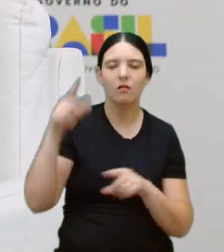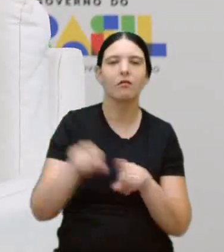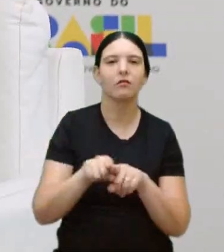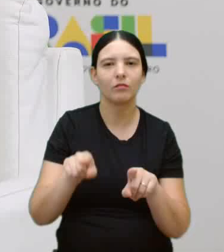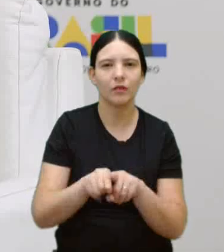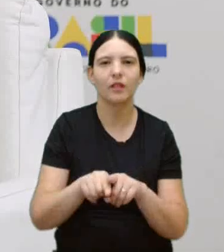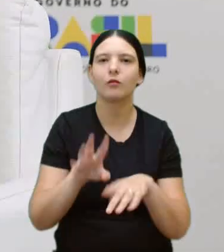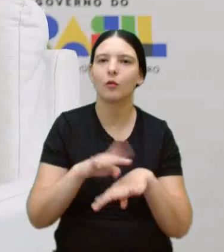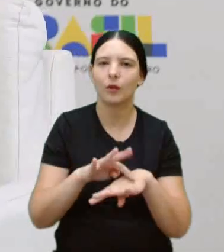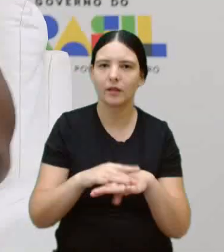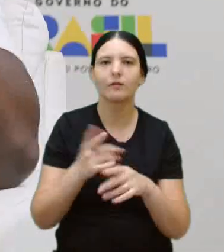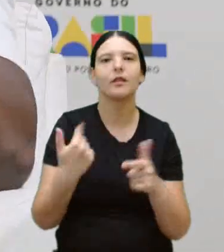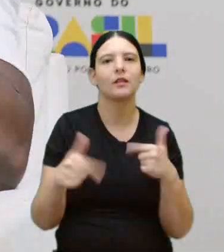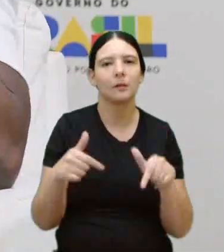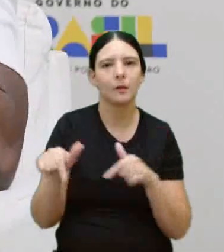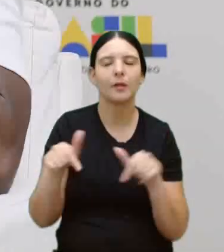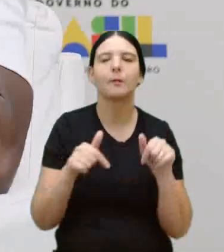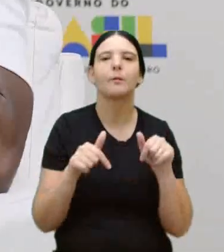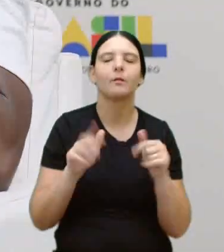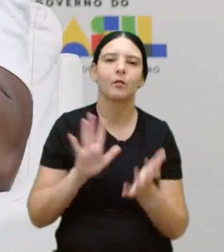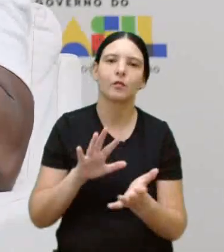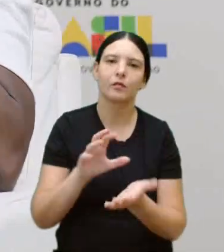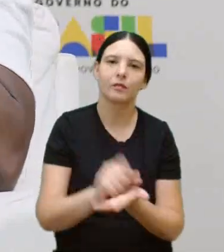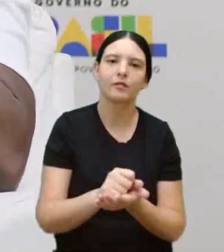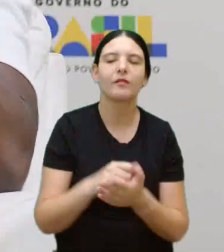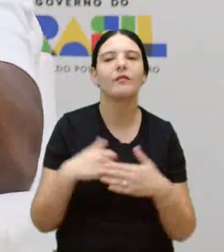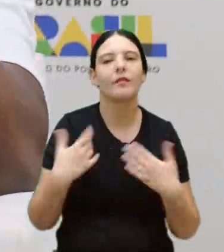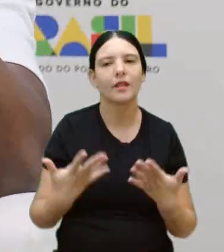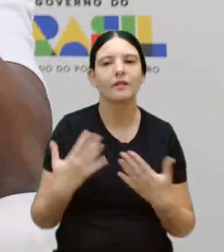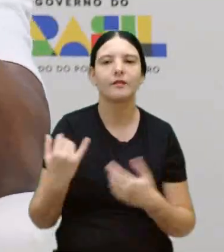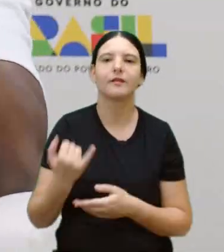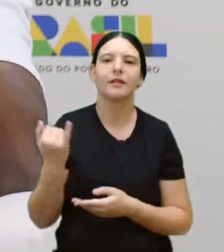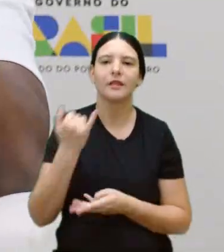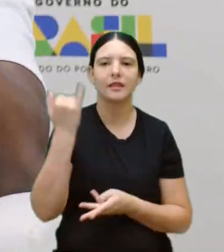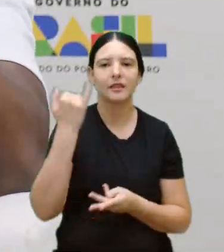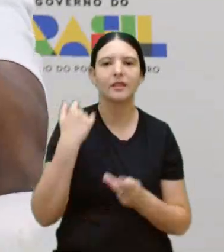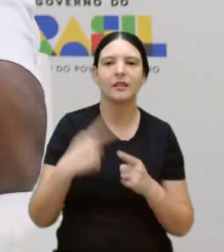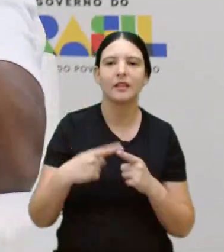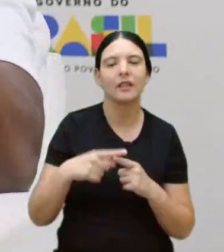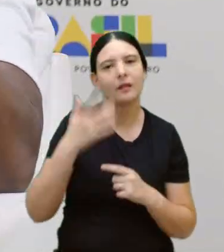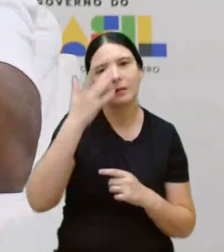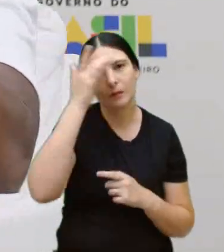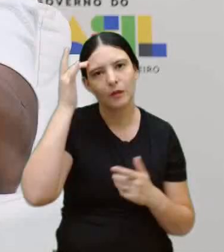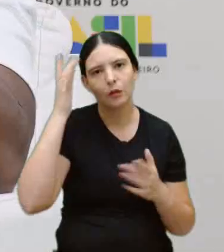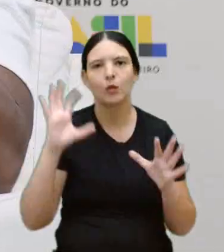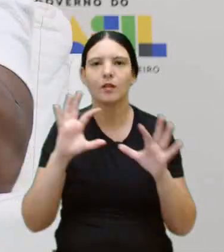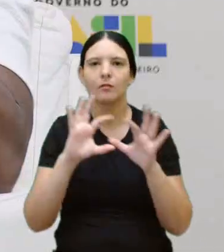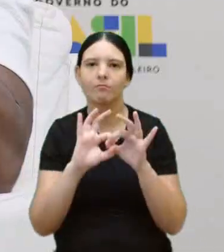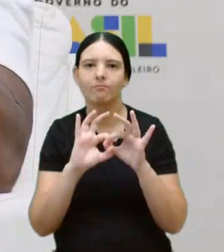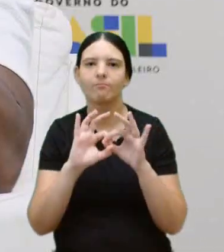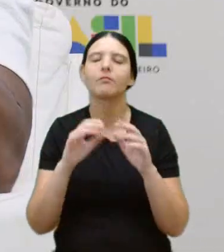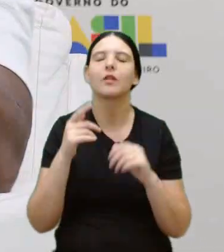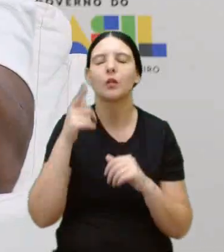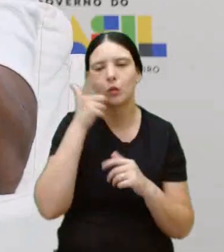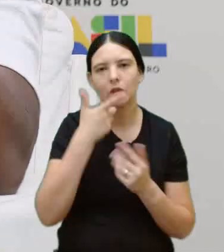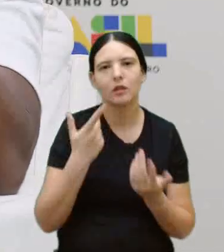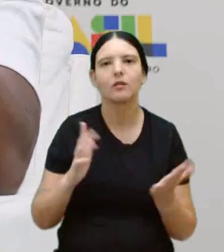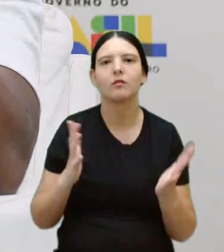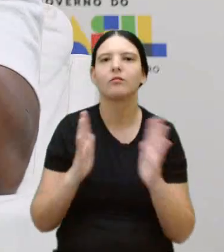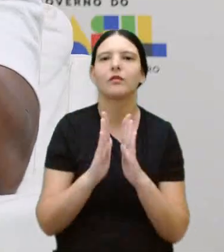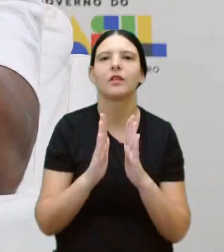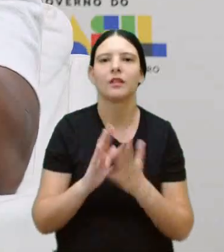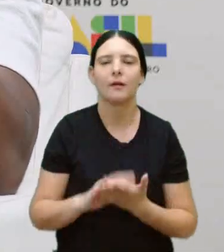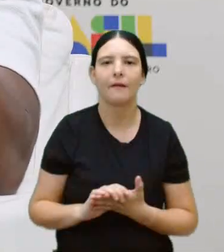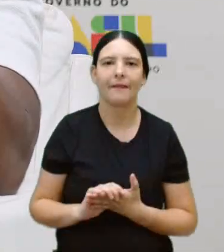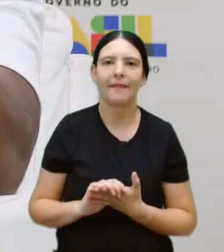no contexto do colonialismo. Então, essa é uma importância. Ter pessoas aliadas para poder enfrentar isso. Para quem está no